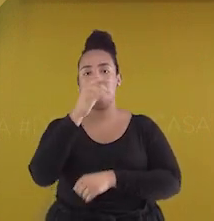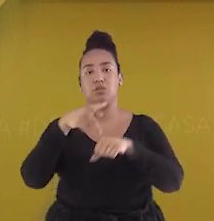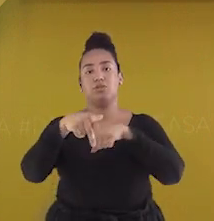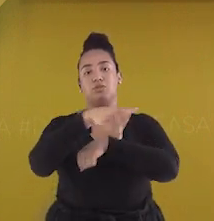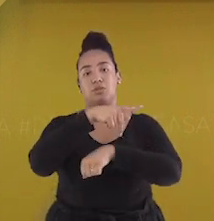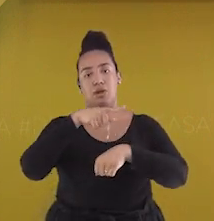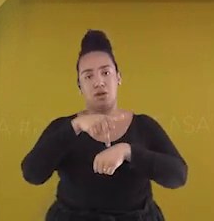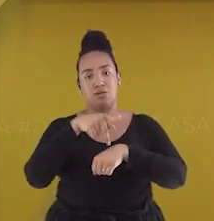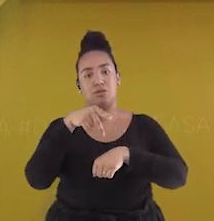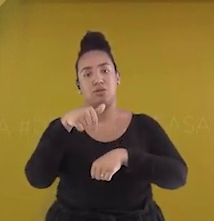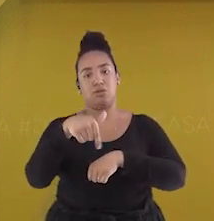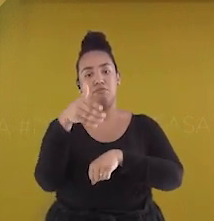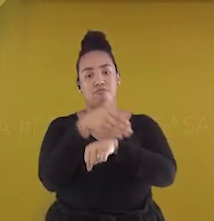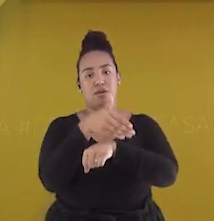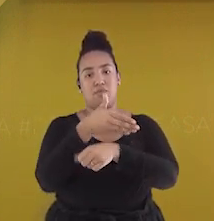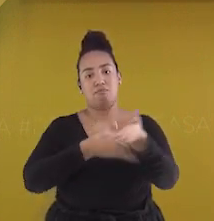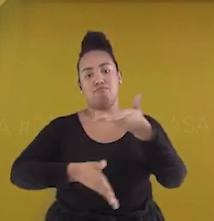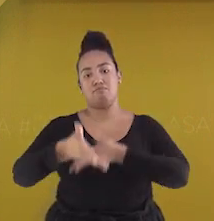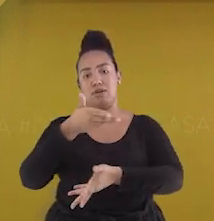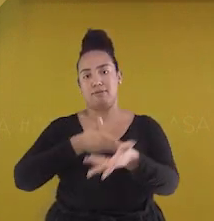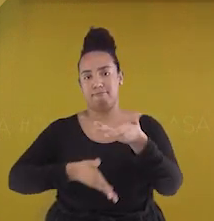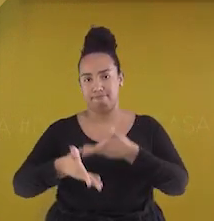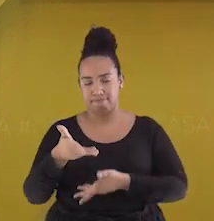comerciais entre os países membros.